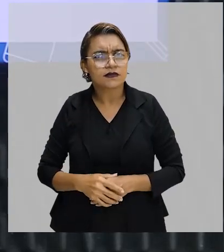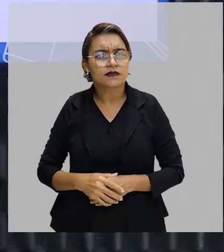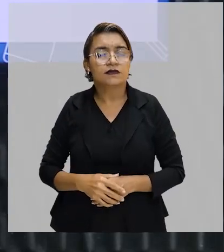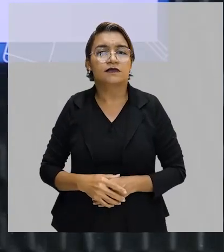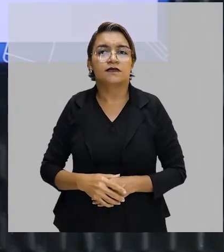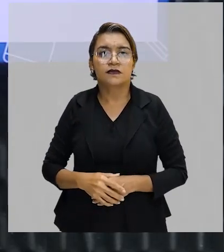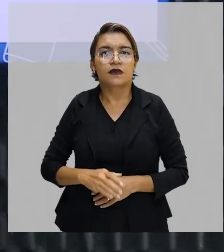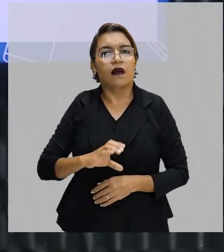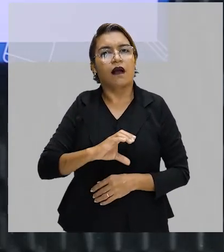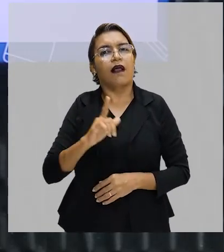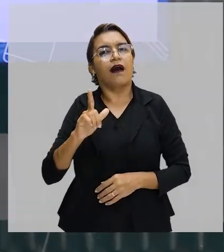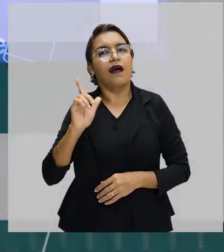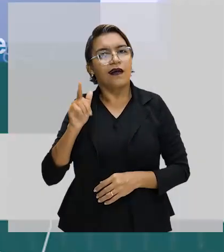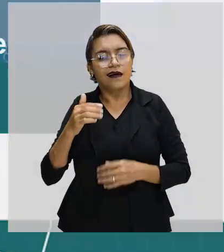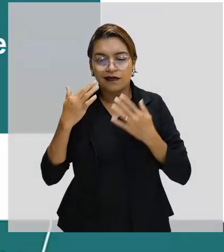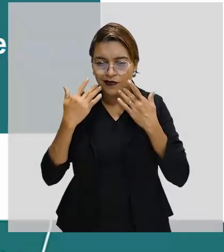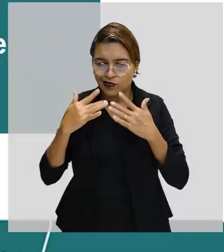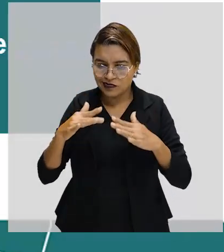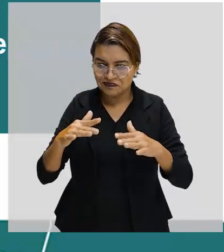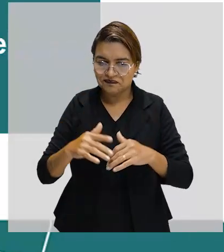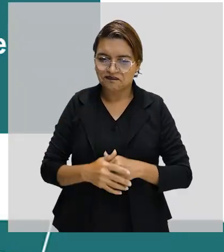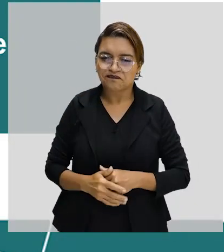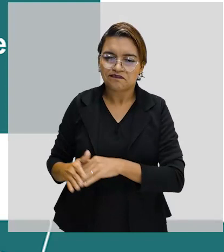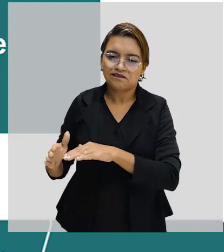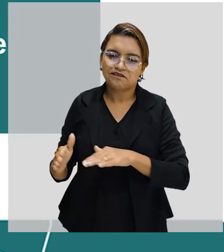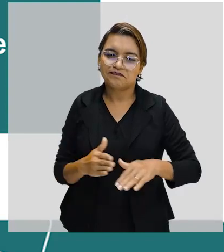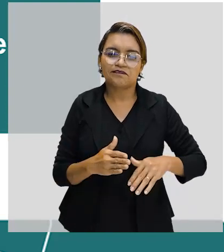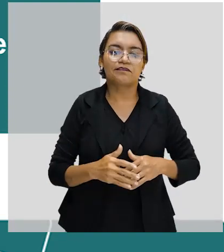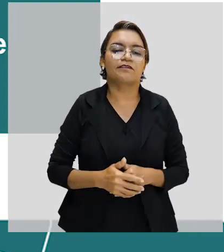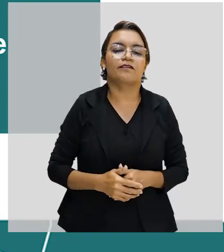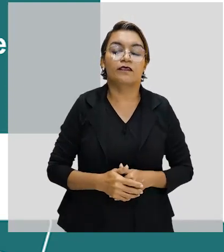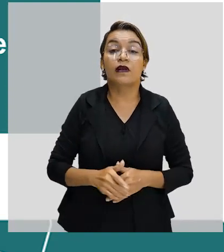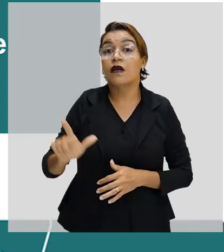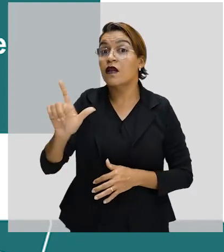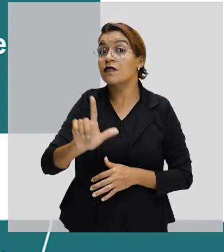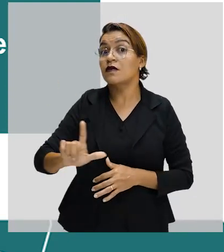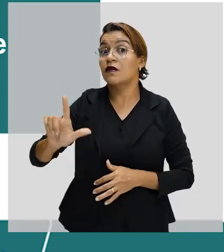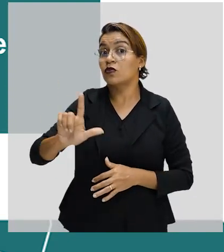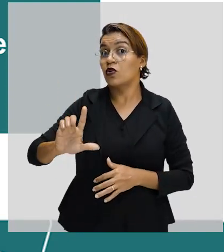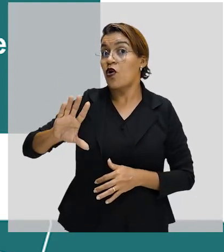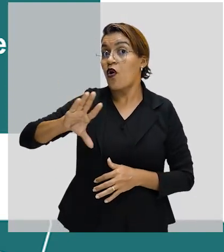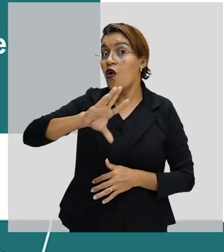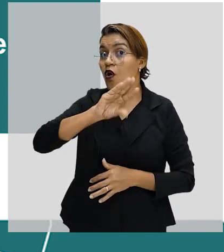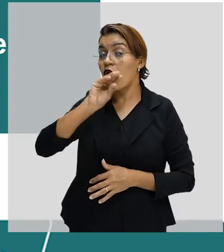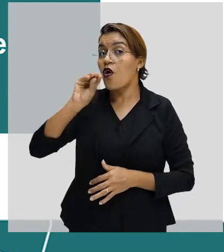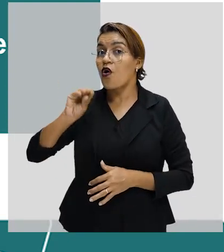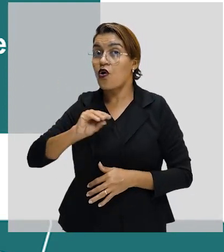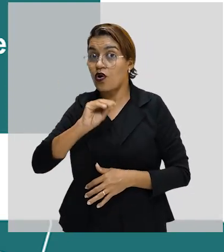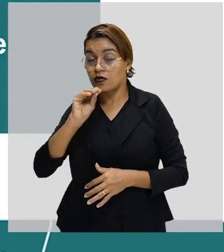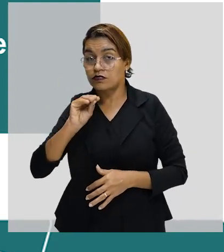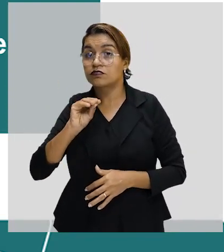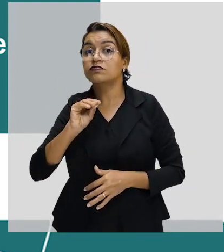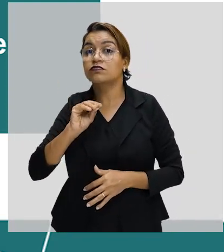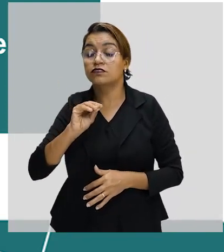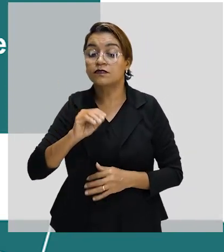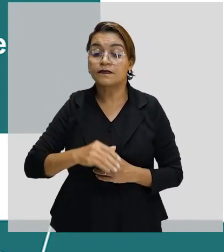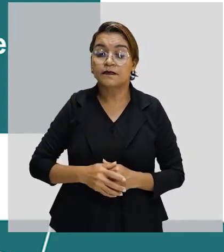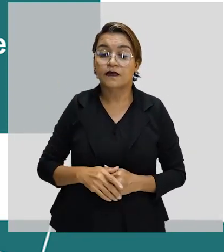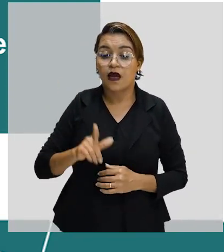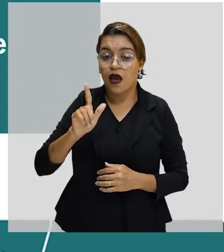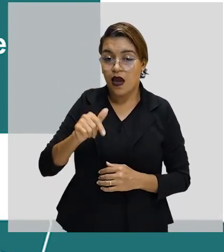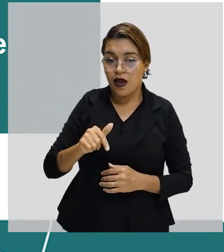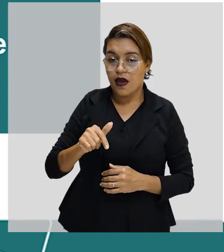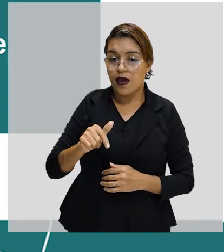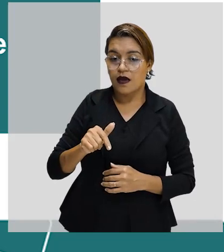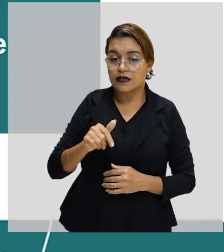claro né já ouviram é natural então assim eu falei de literatura oral a gente chama de oratura é